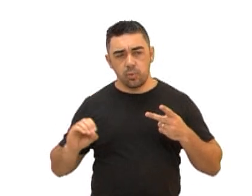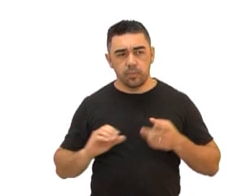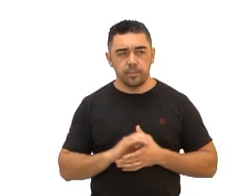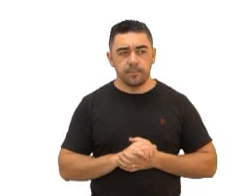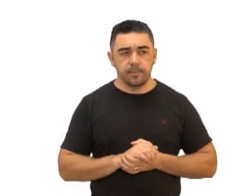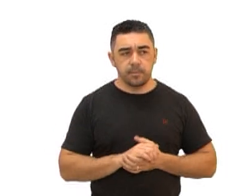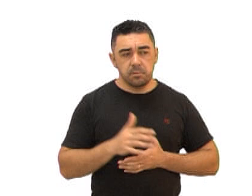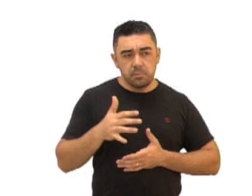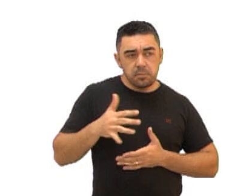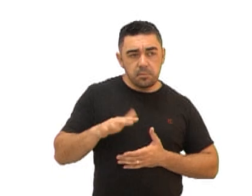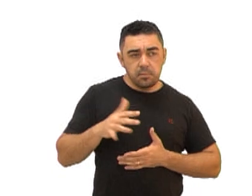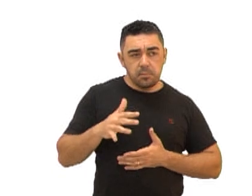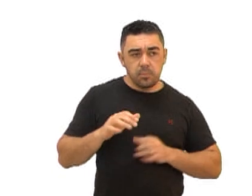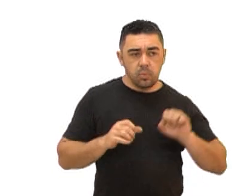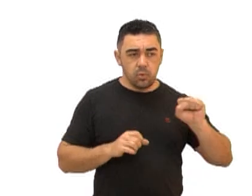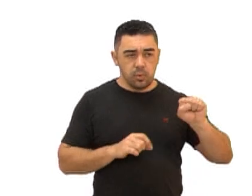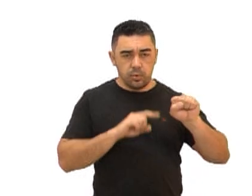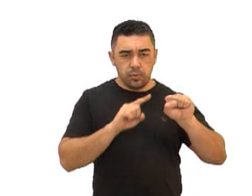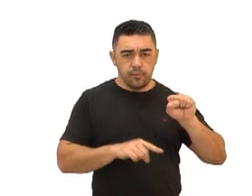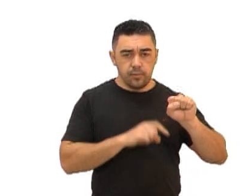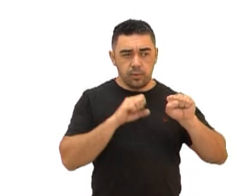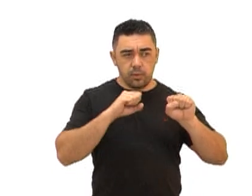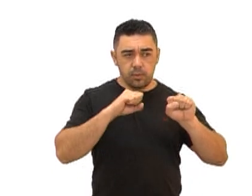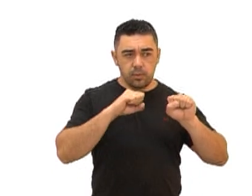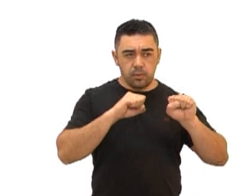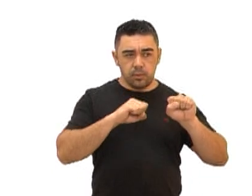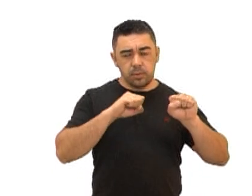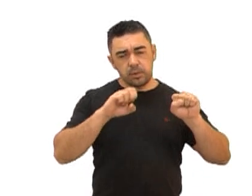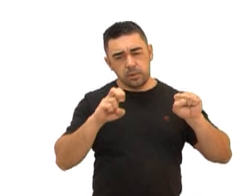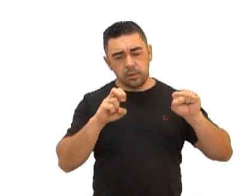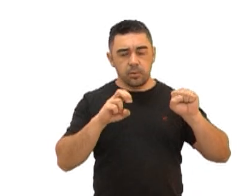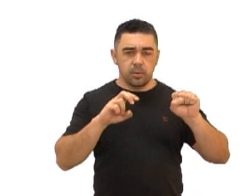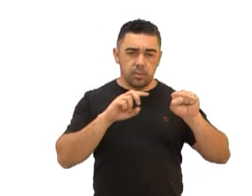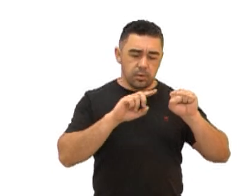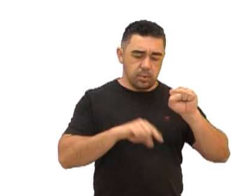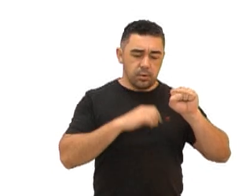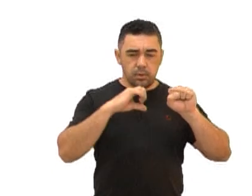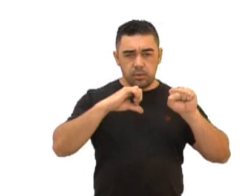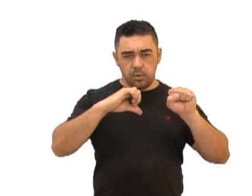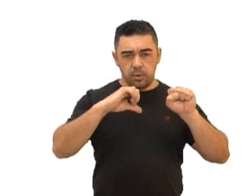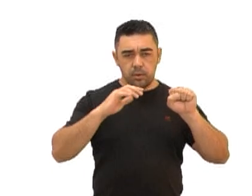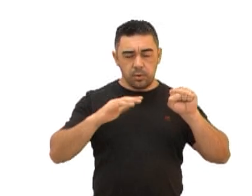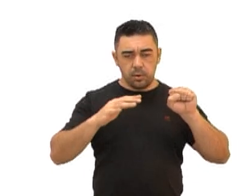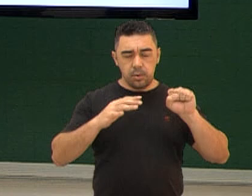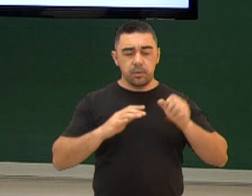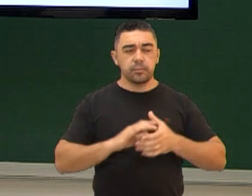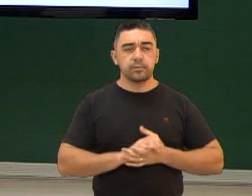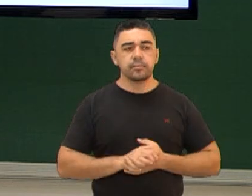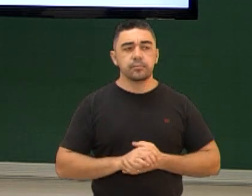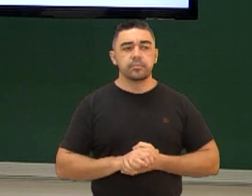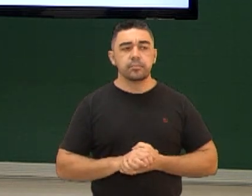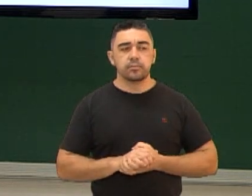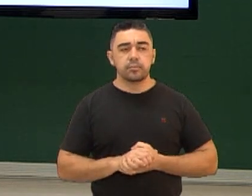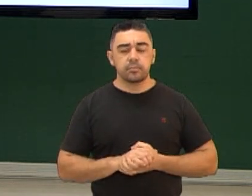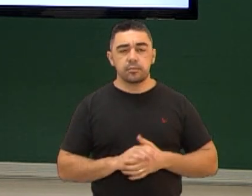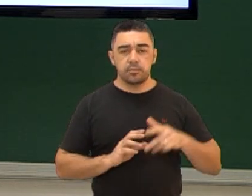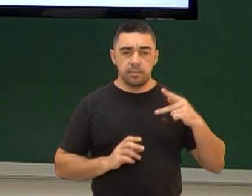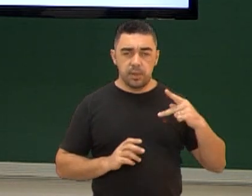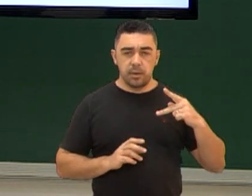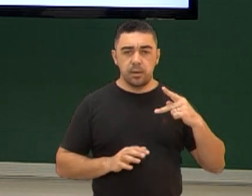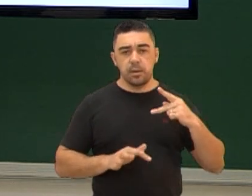de aproximadamente 8,85 ou 8,9, né? Redundando mais ainda,